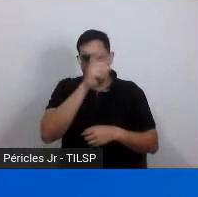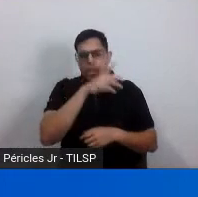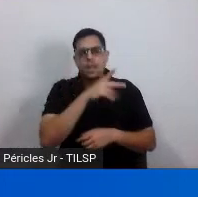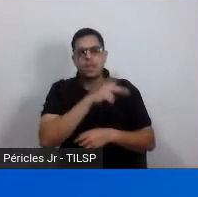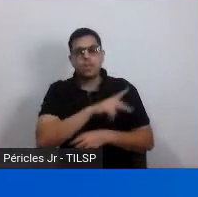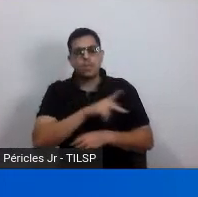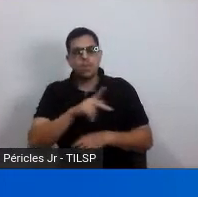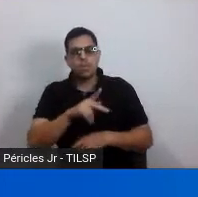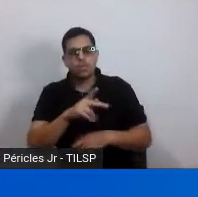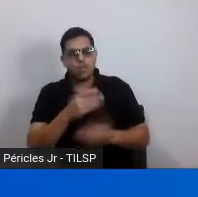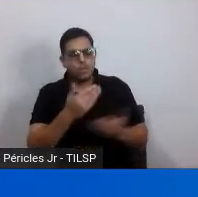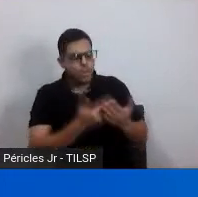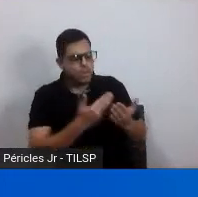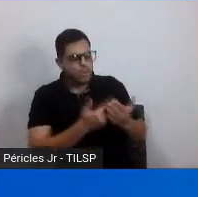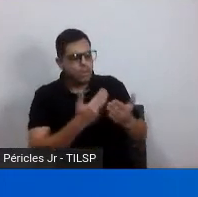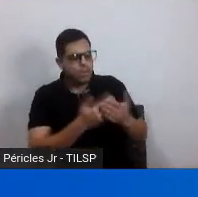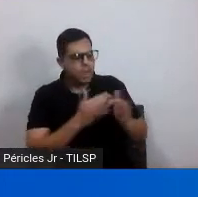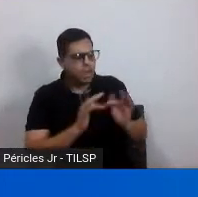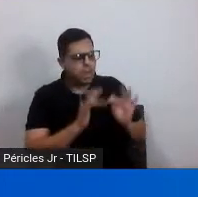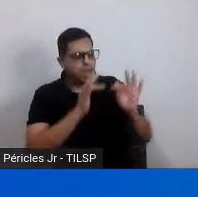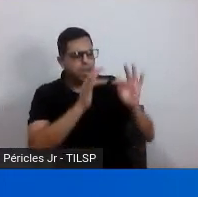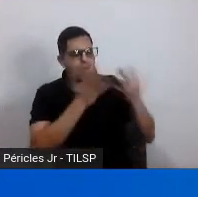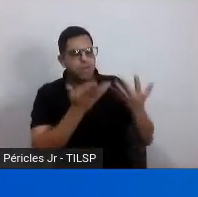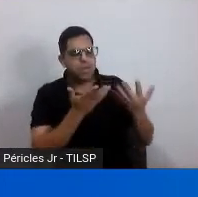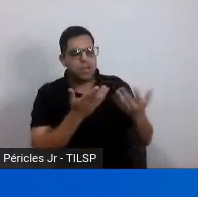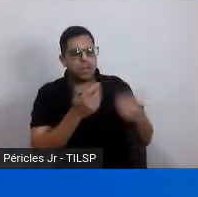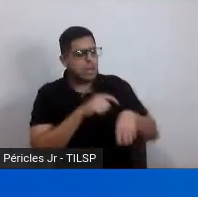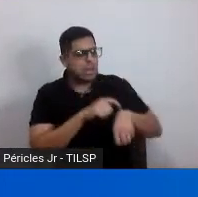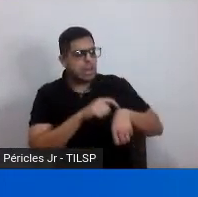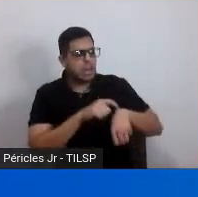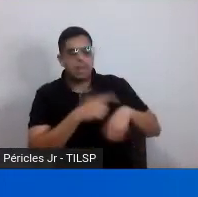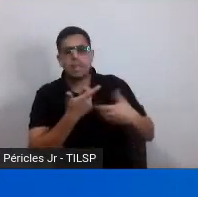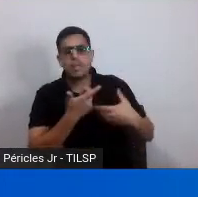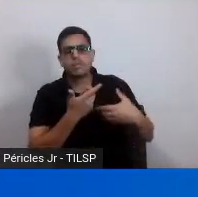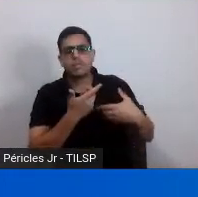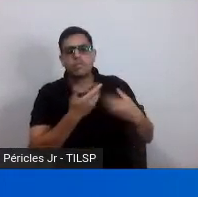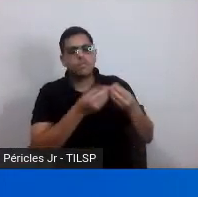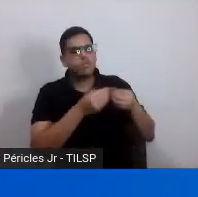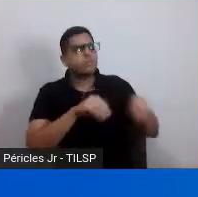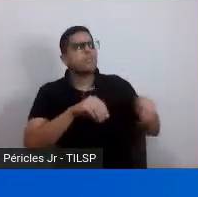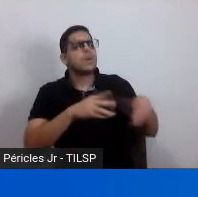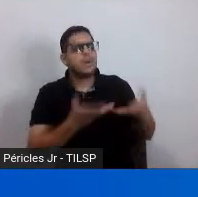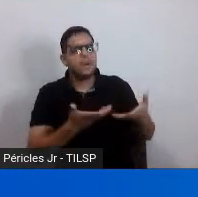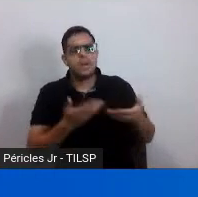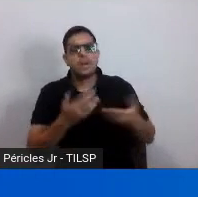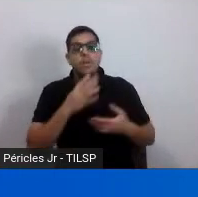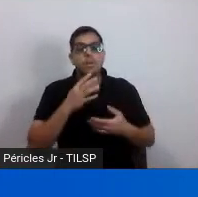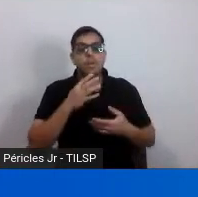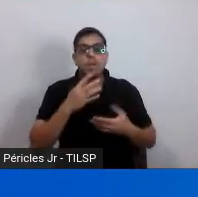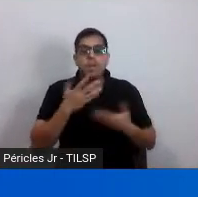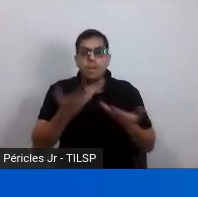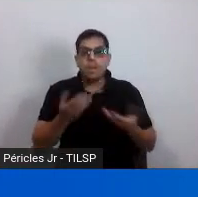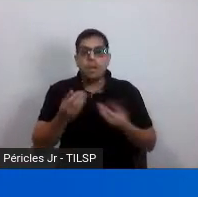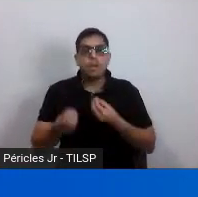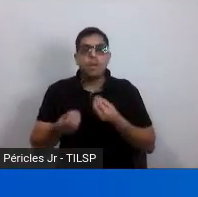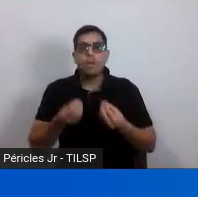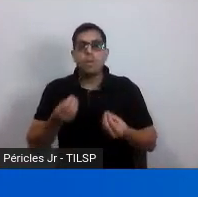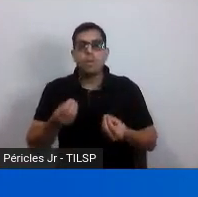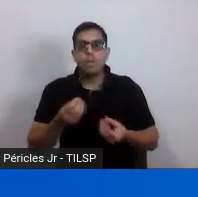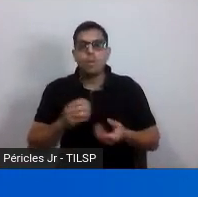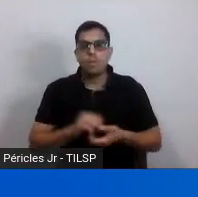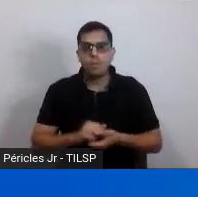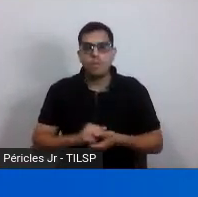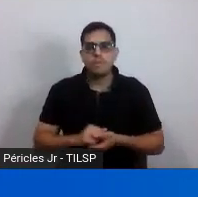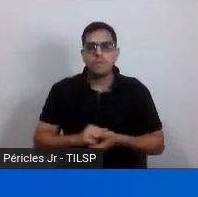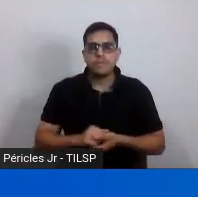e não tem avaliar qual que é melhor qual que vai ajudar mais na disciplina para conhecer essas ferramentas bom a mobilidade e a internet